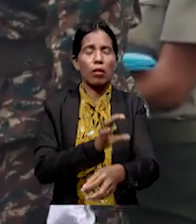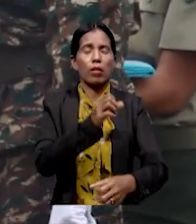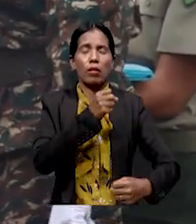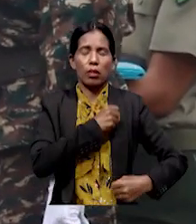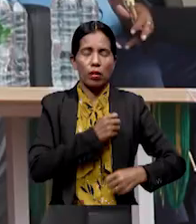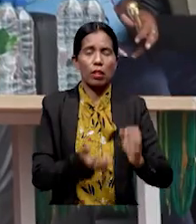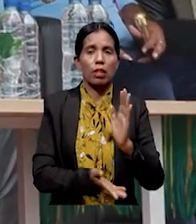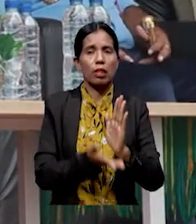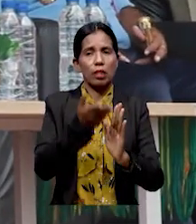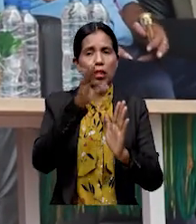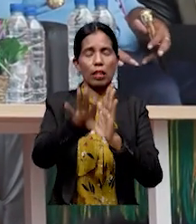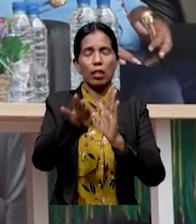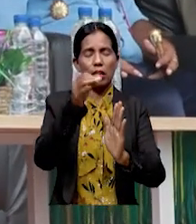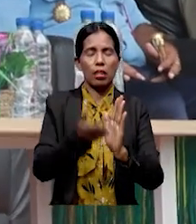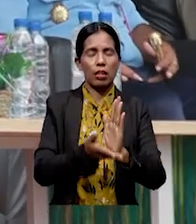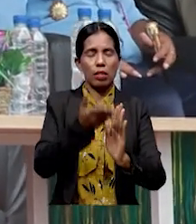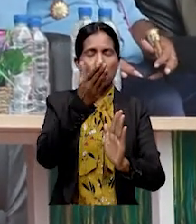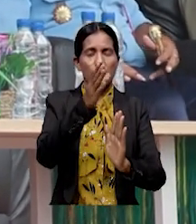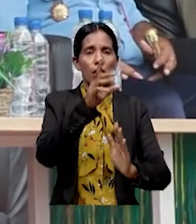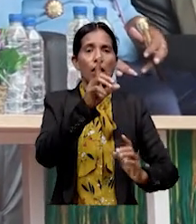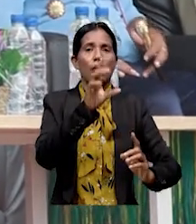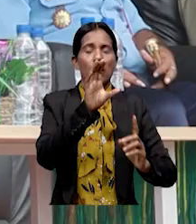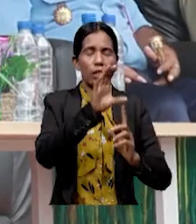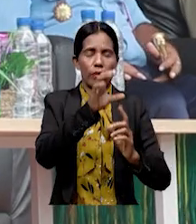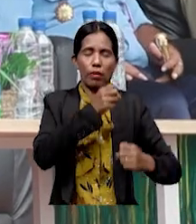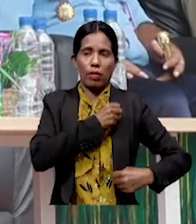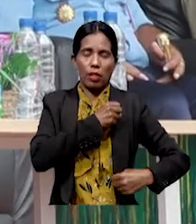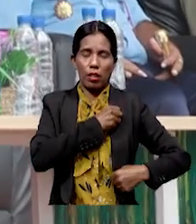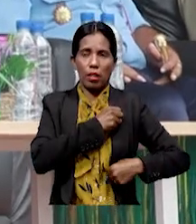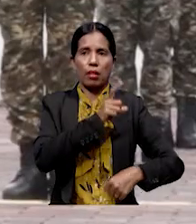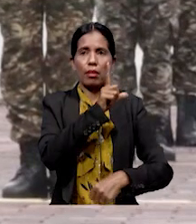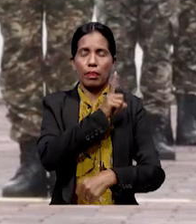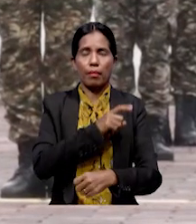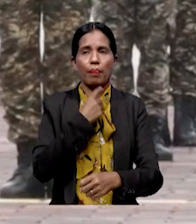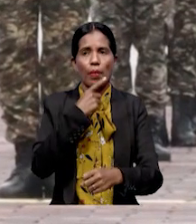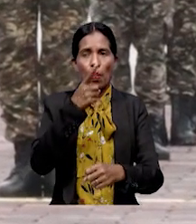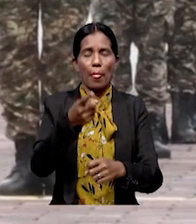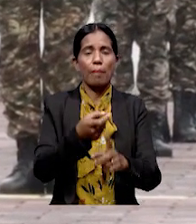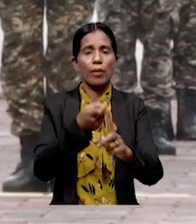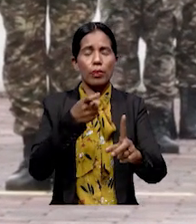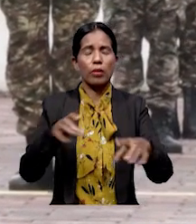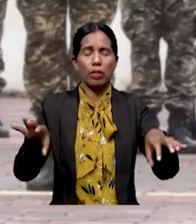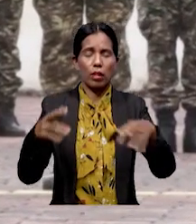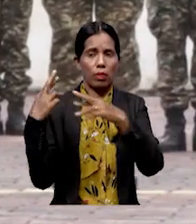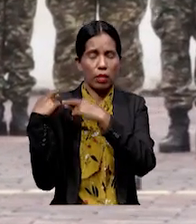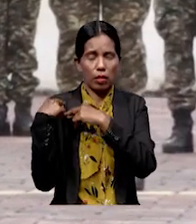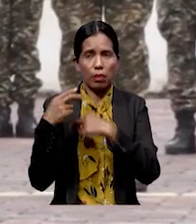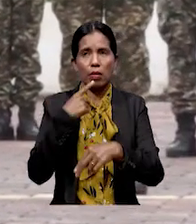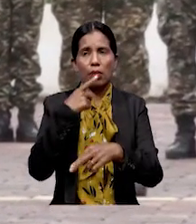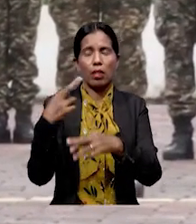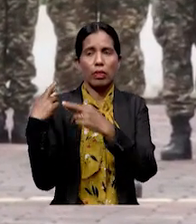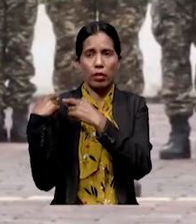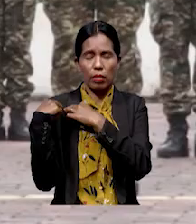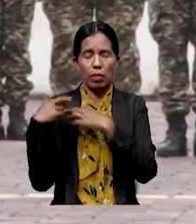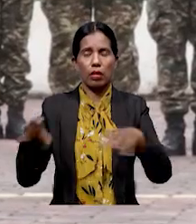cargo Tenente-General, o de comanda instituição FFDTL. O se cargo Tenente-General, Falur Hateten, responsabilidade